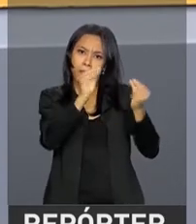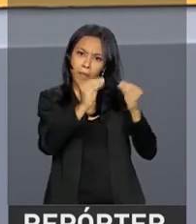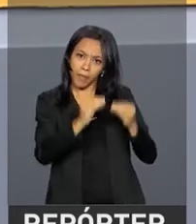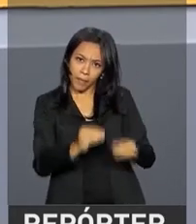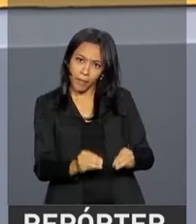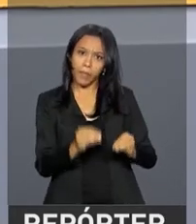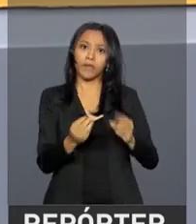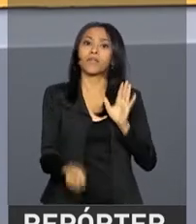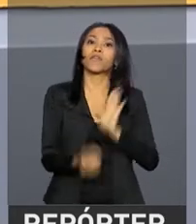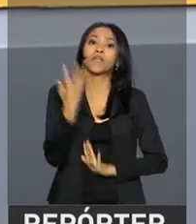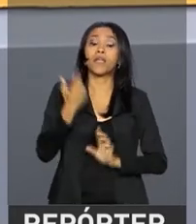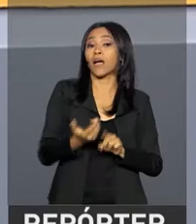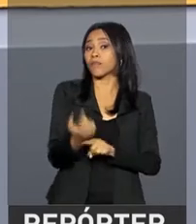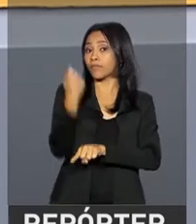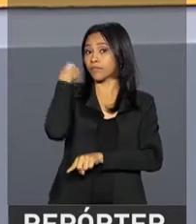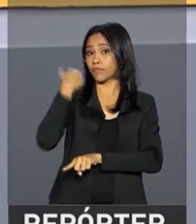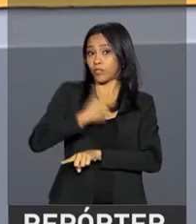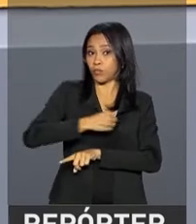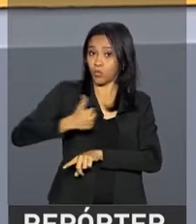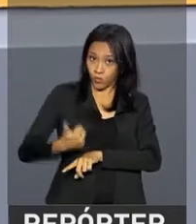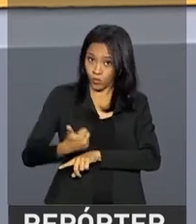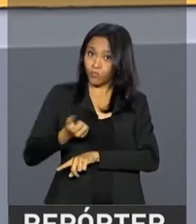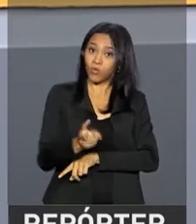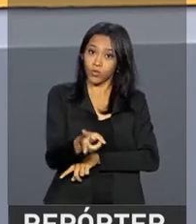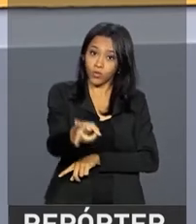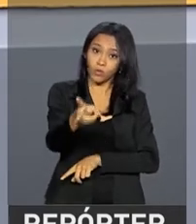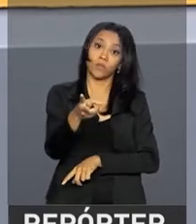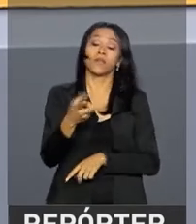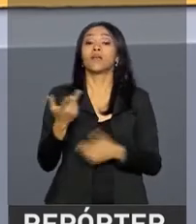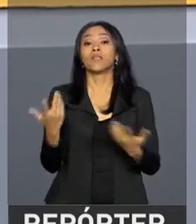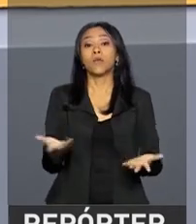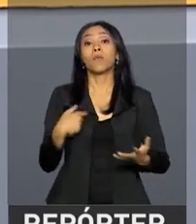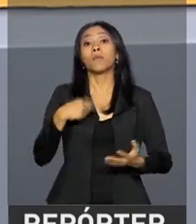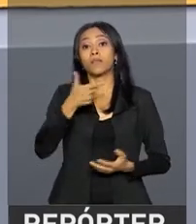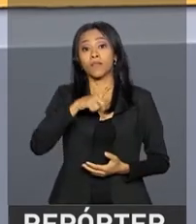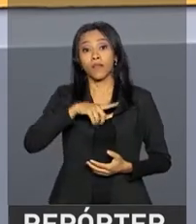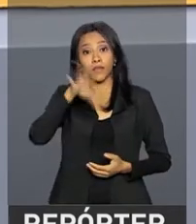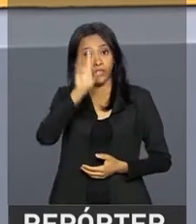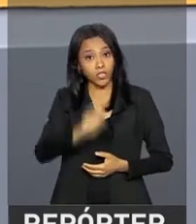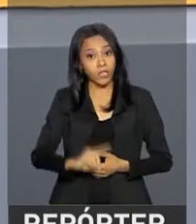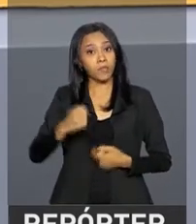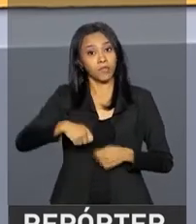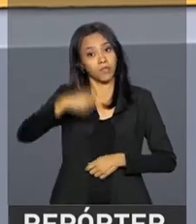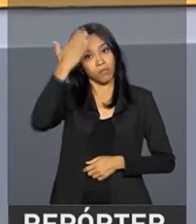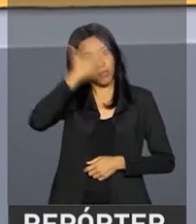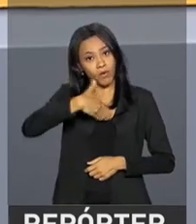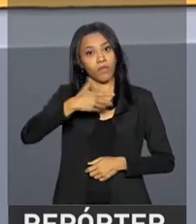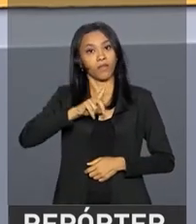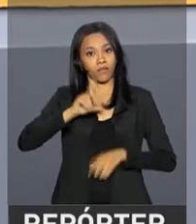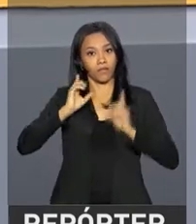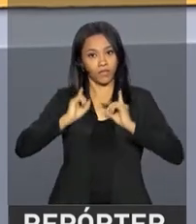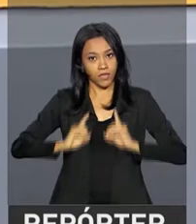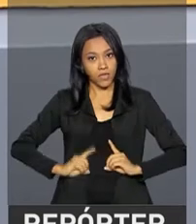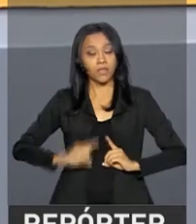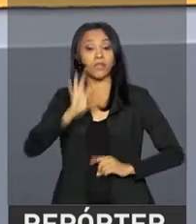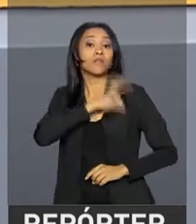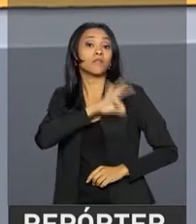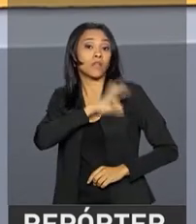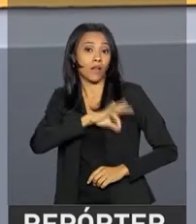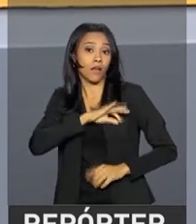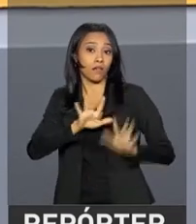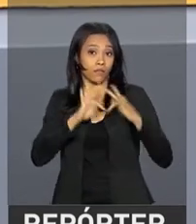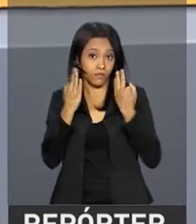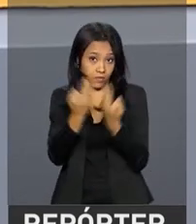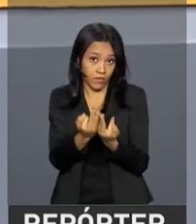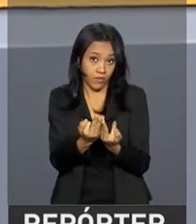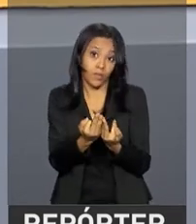em 2001 continua disponível para ter direito ao benefício é preciso comprovar a deficiência ea renda familiar toda